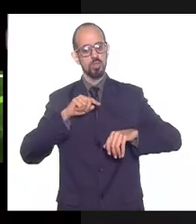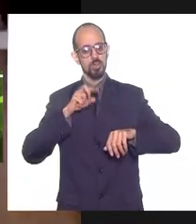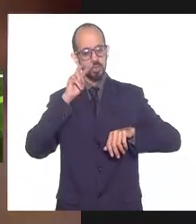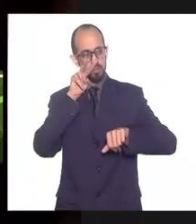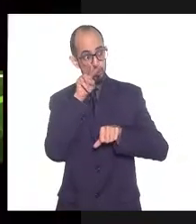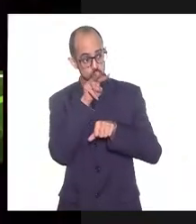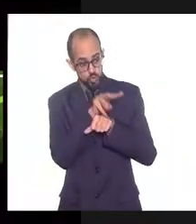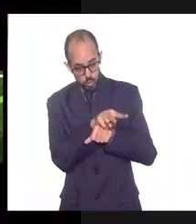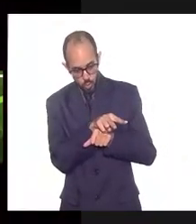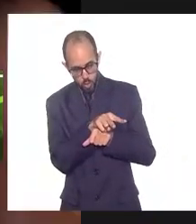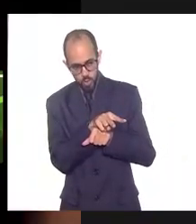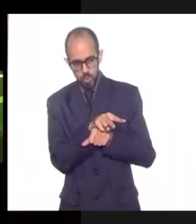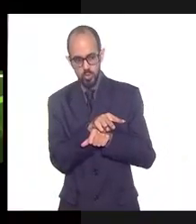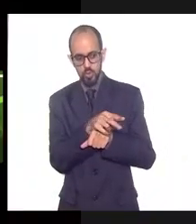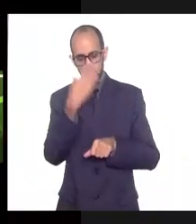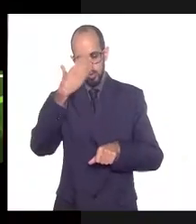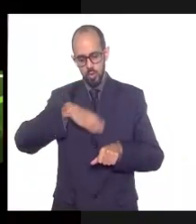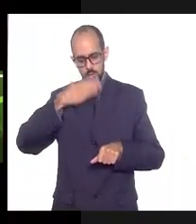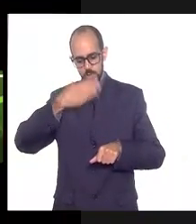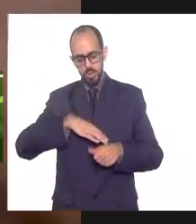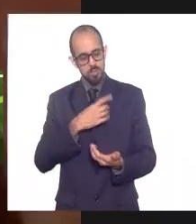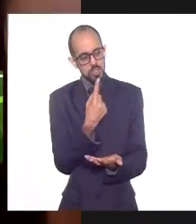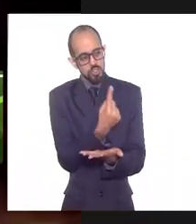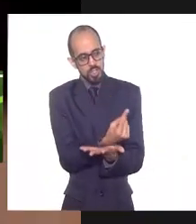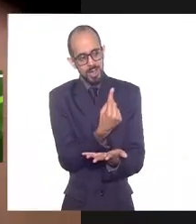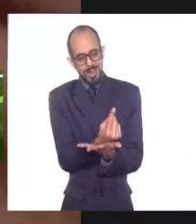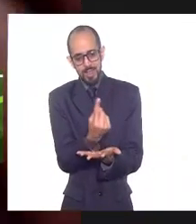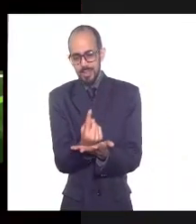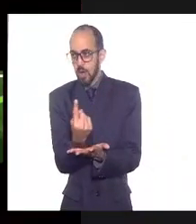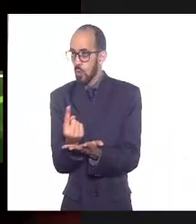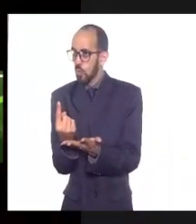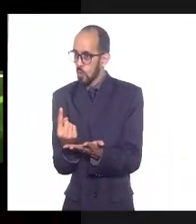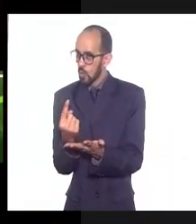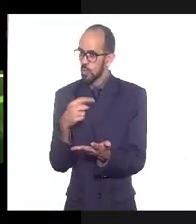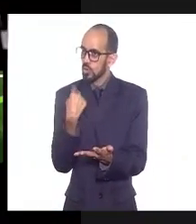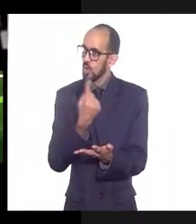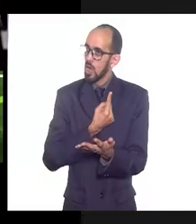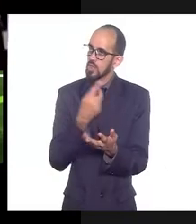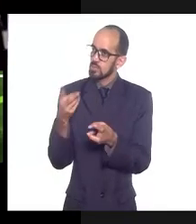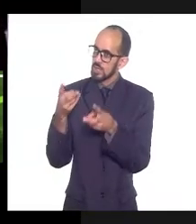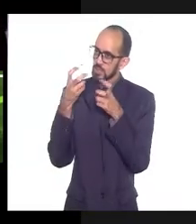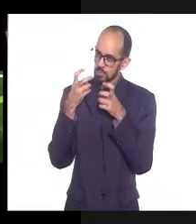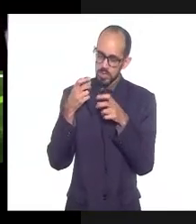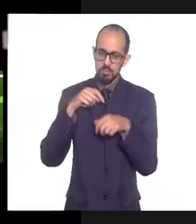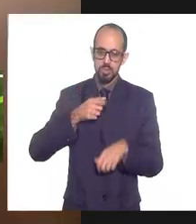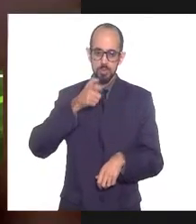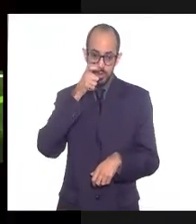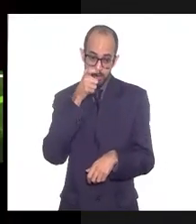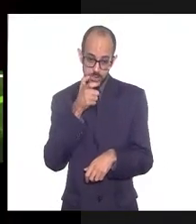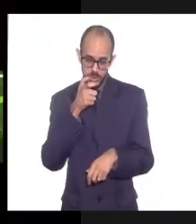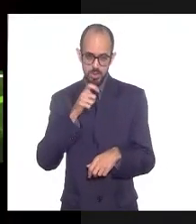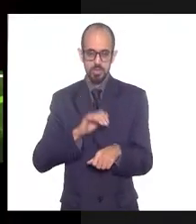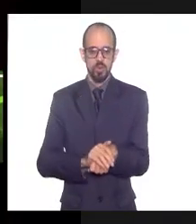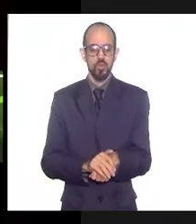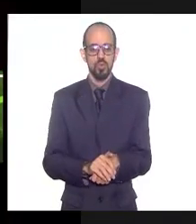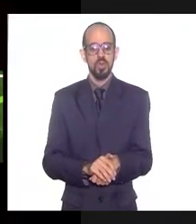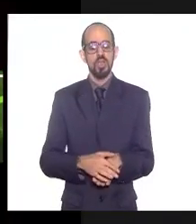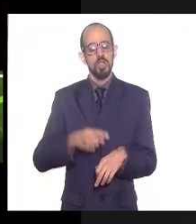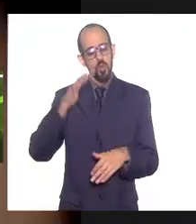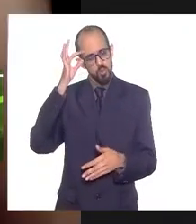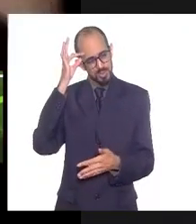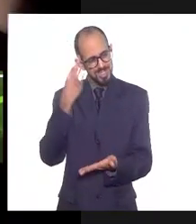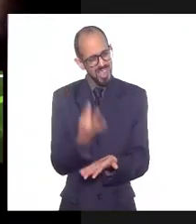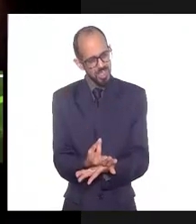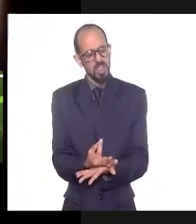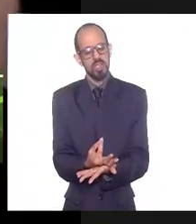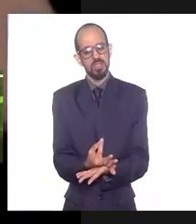na conduta dos senhores e das senhoras, a gente observa, a gente presta atenção, e certamente